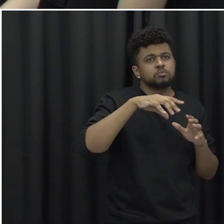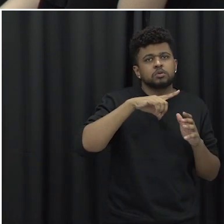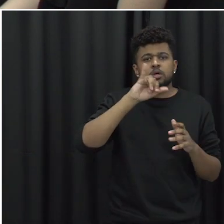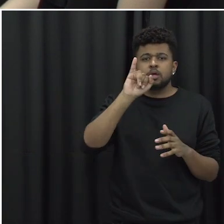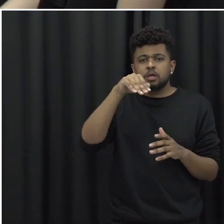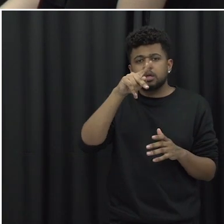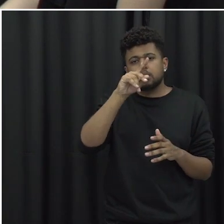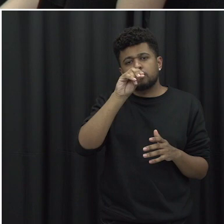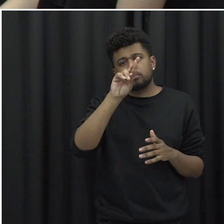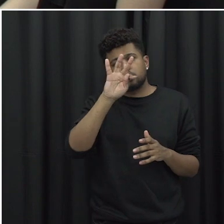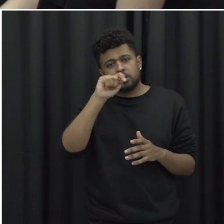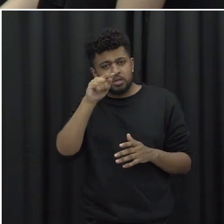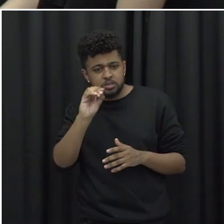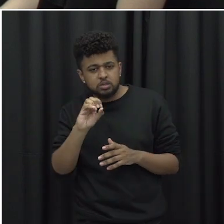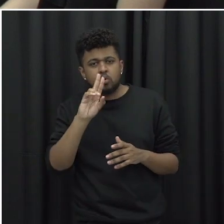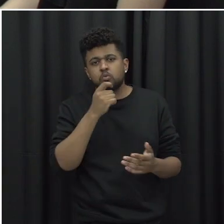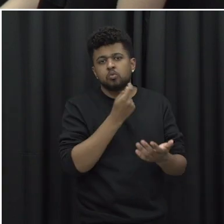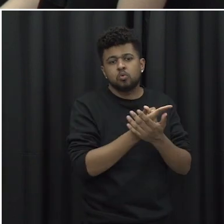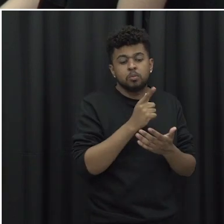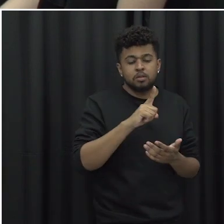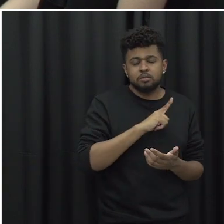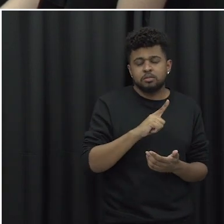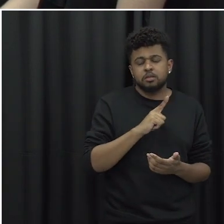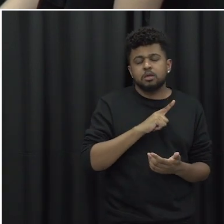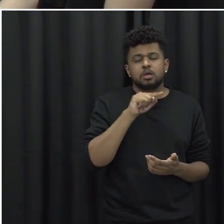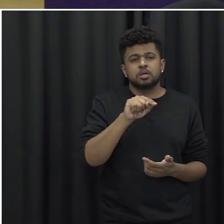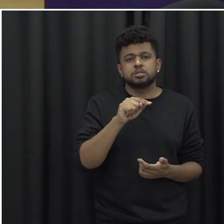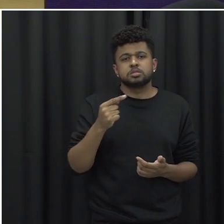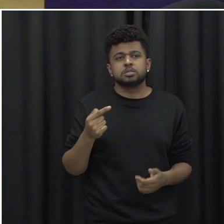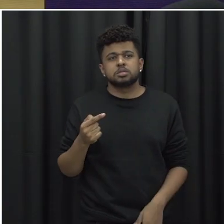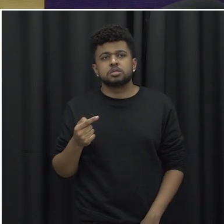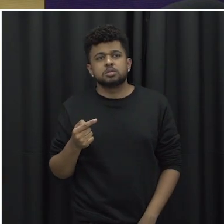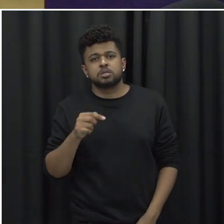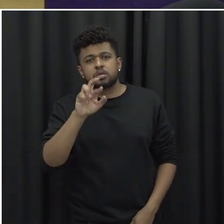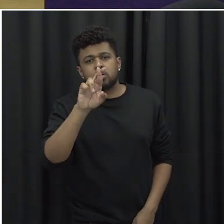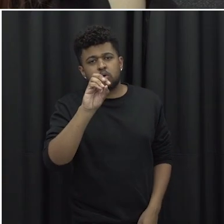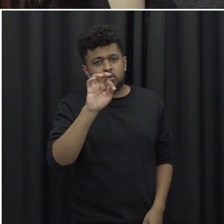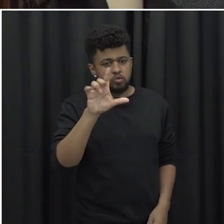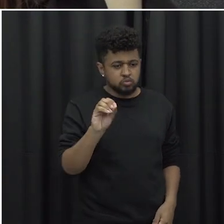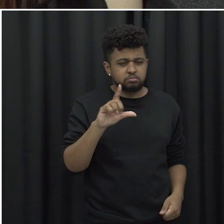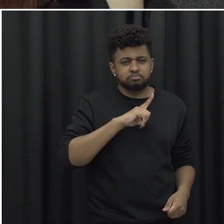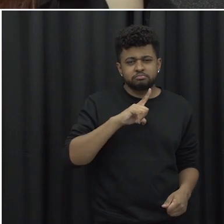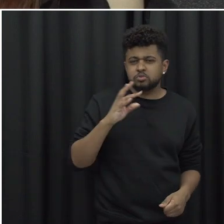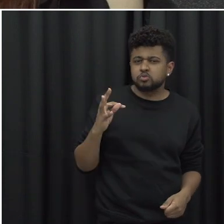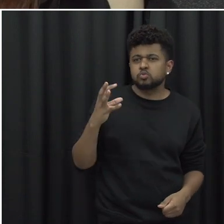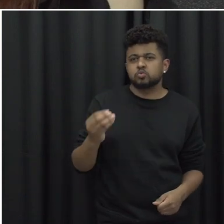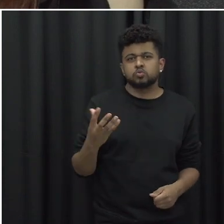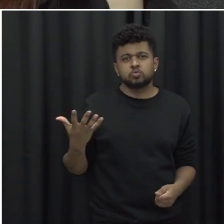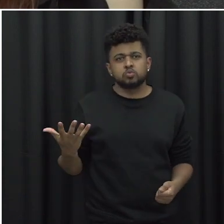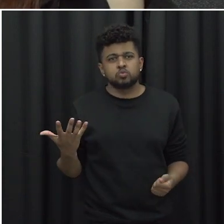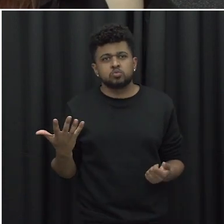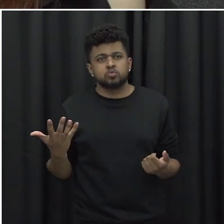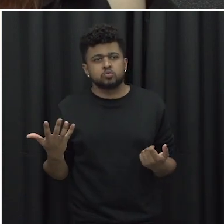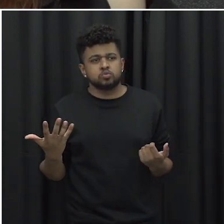rótulo e tenha todos os indicadores que eu precise para poder até saber o que tem ali e quanto que